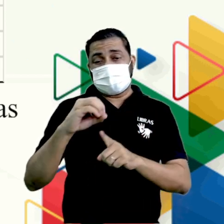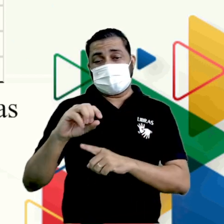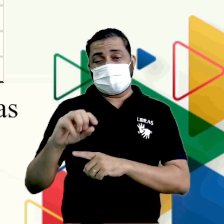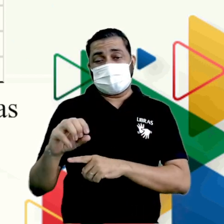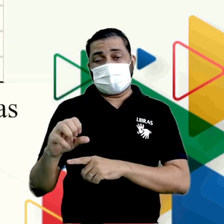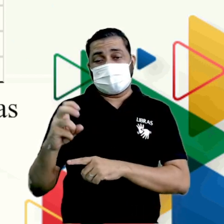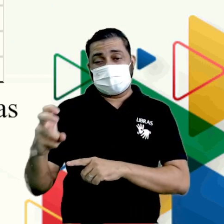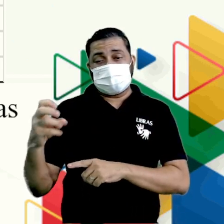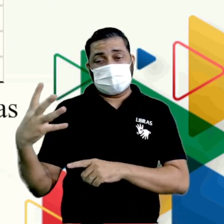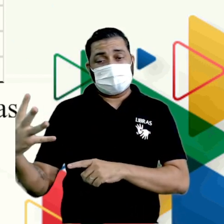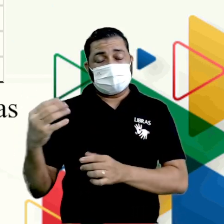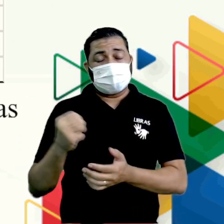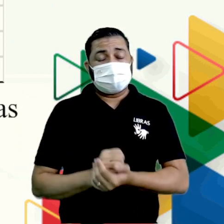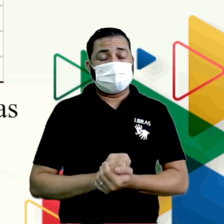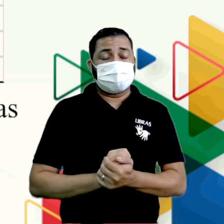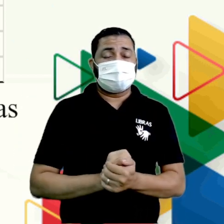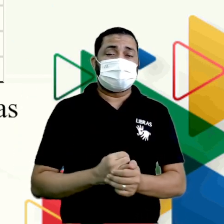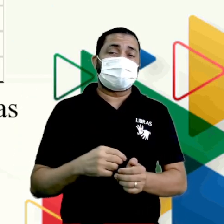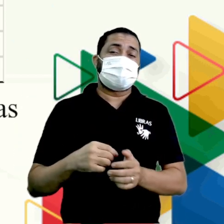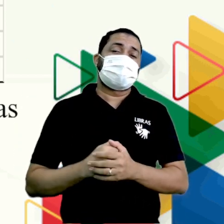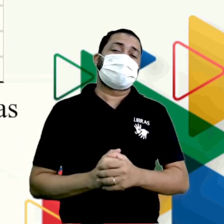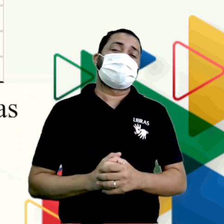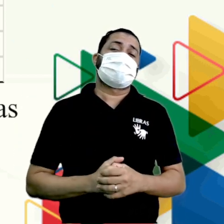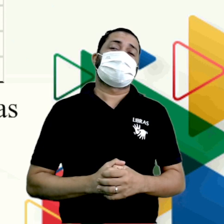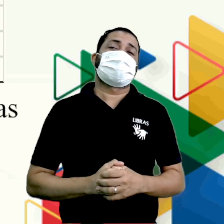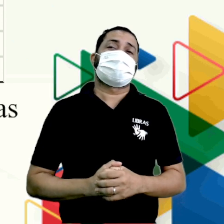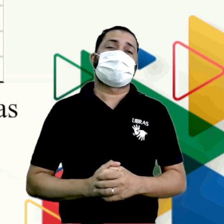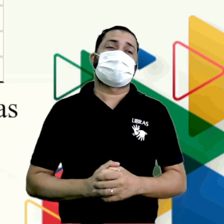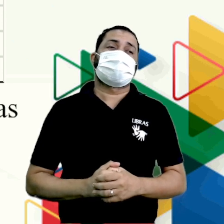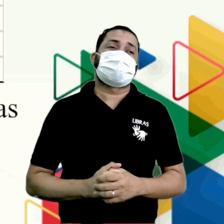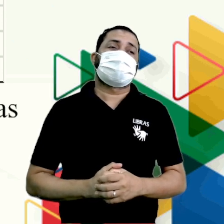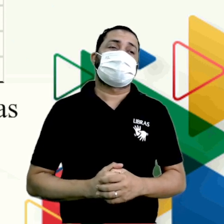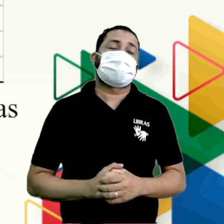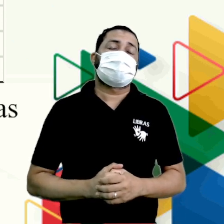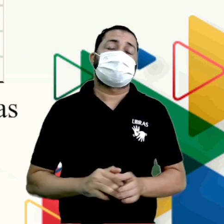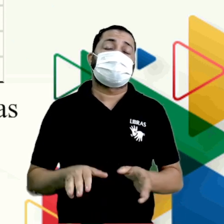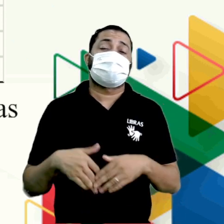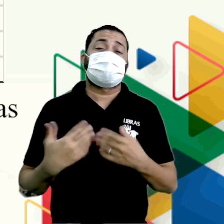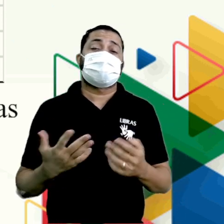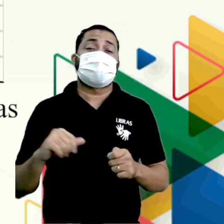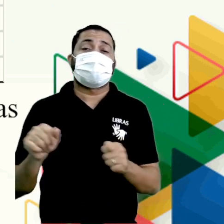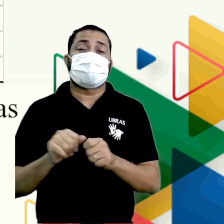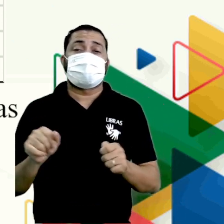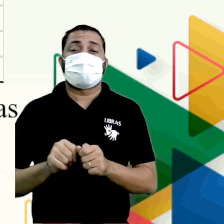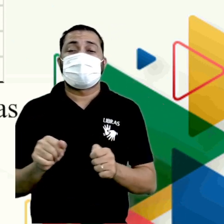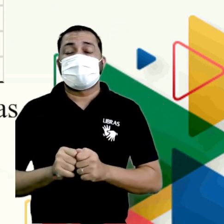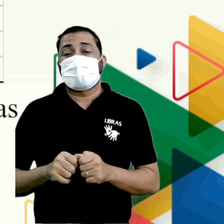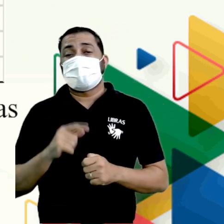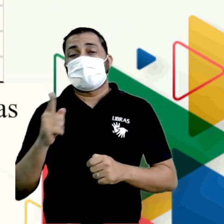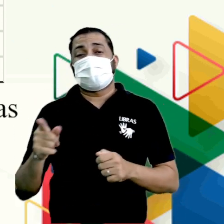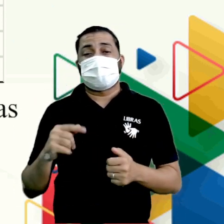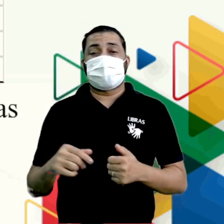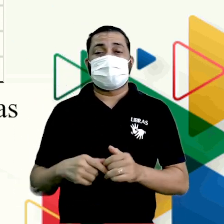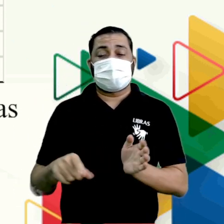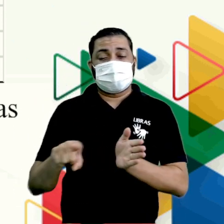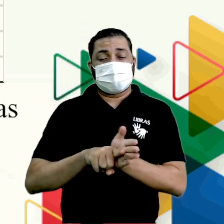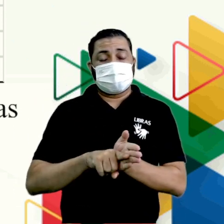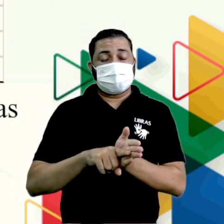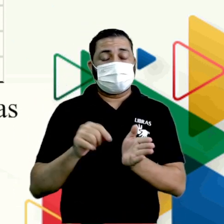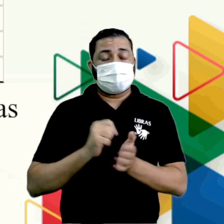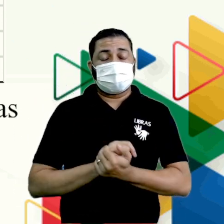menos o mais 0,54. Então, fazendo essa subtração